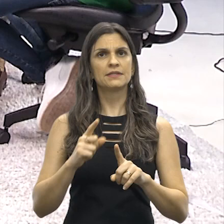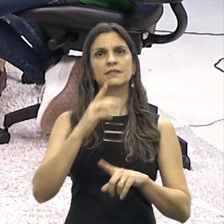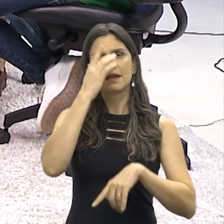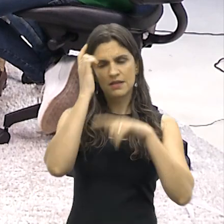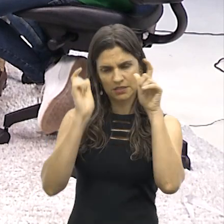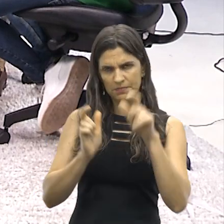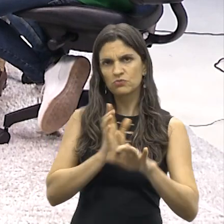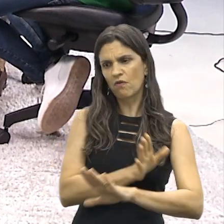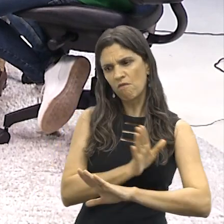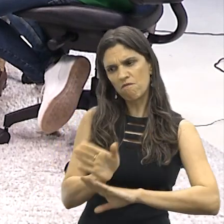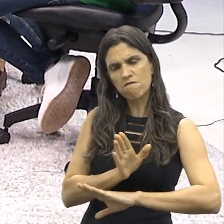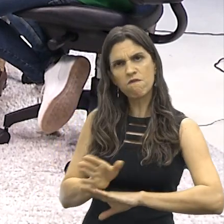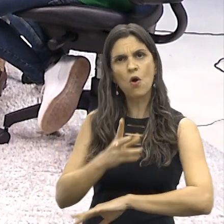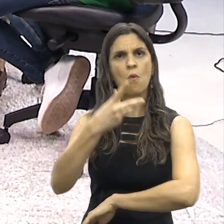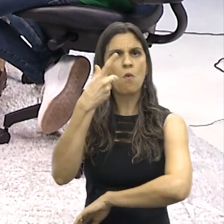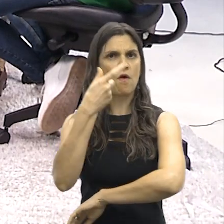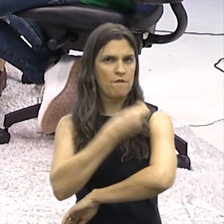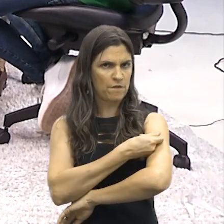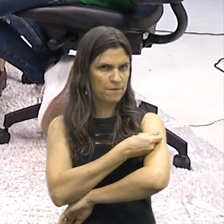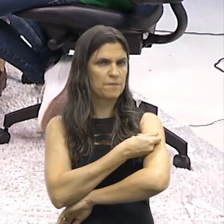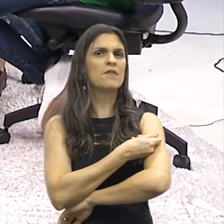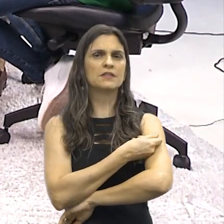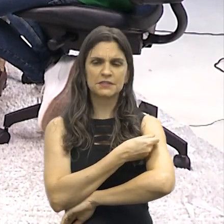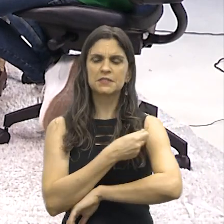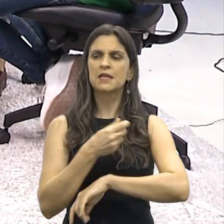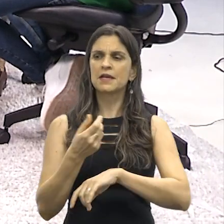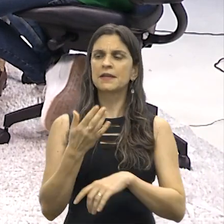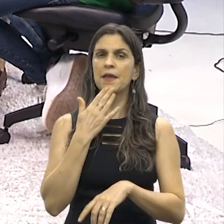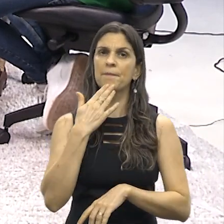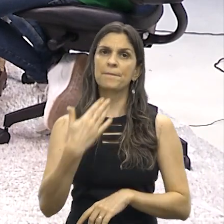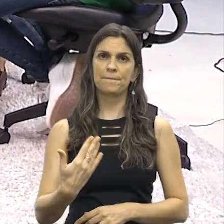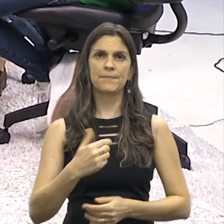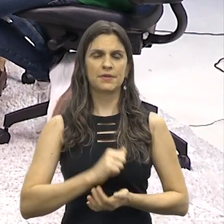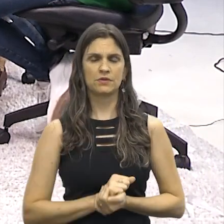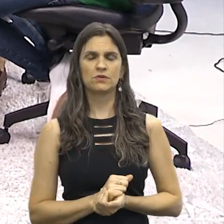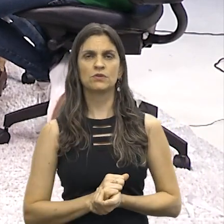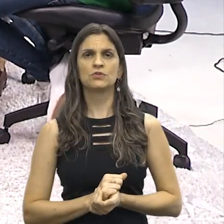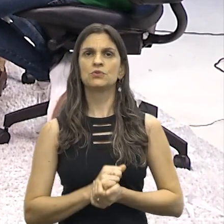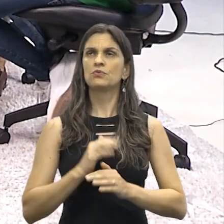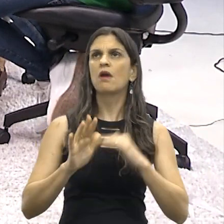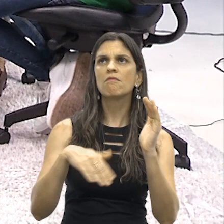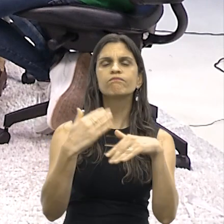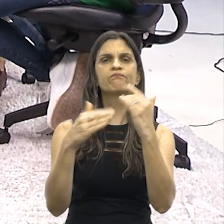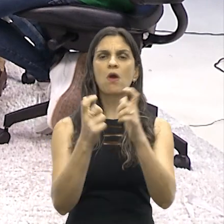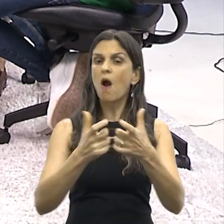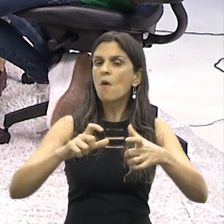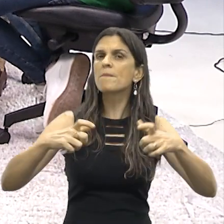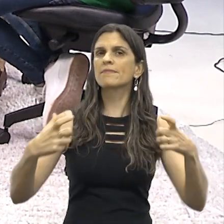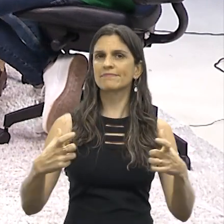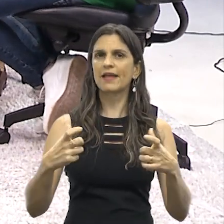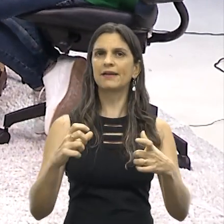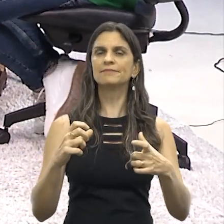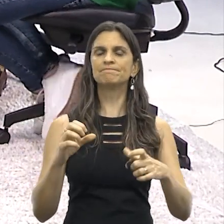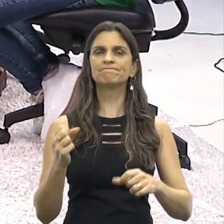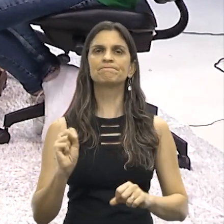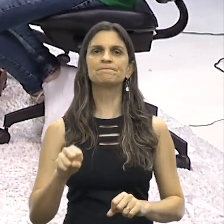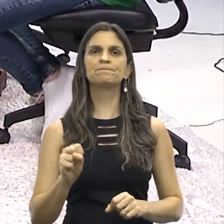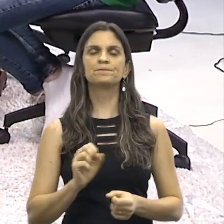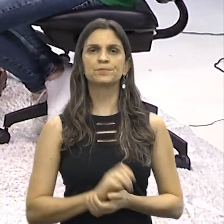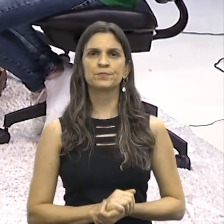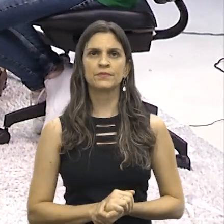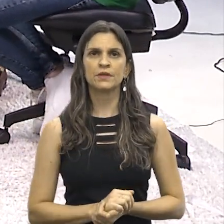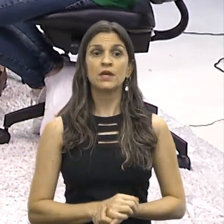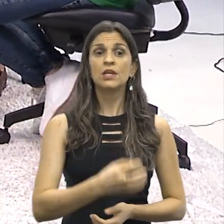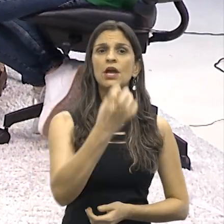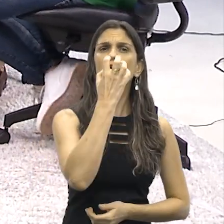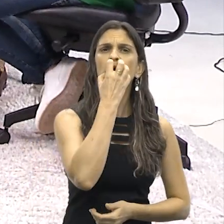por vacina. Então com a disponibilização da vacina polivalente, eu acredito que daí a procura vai ser muito maior. Em relação a esses animais na